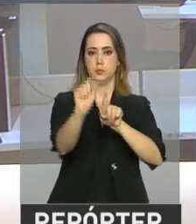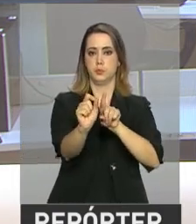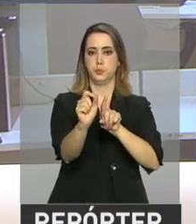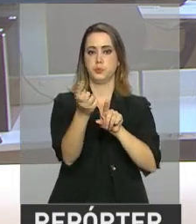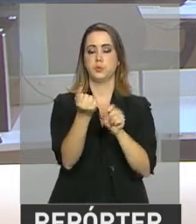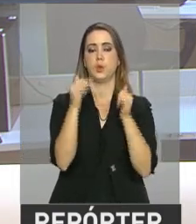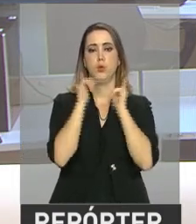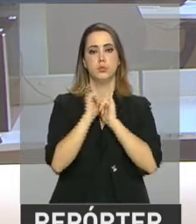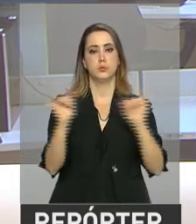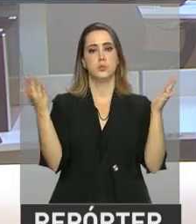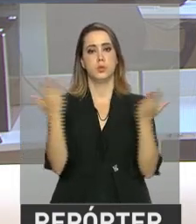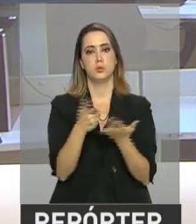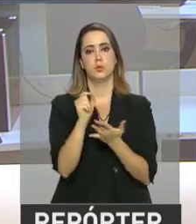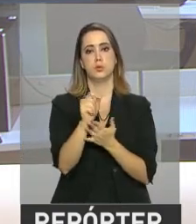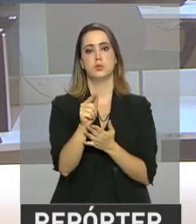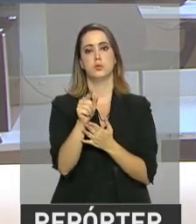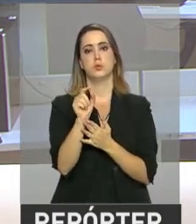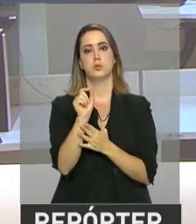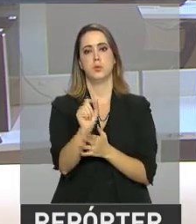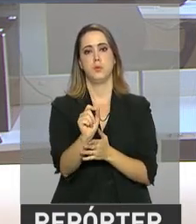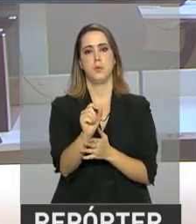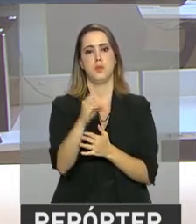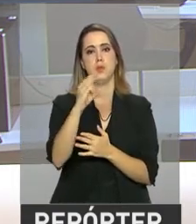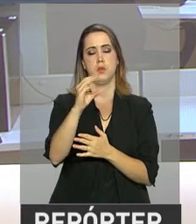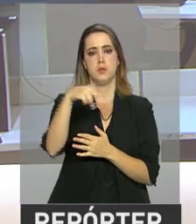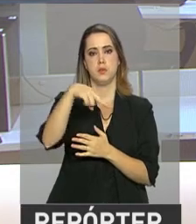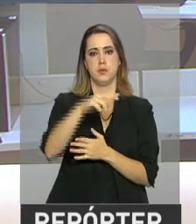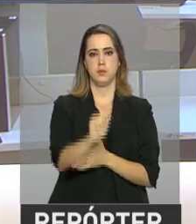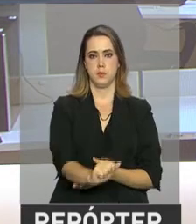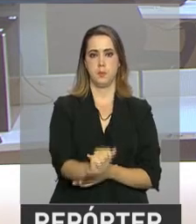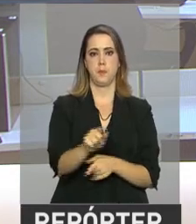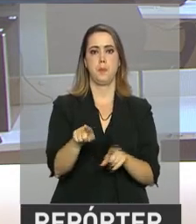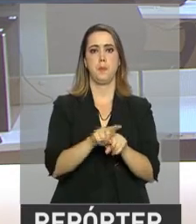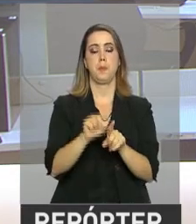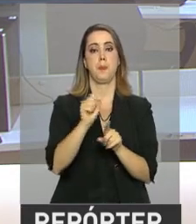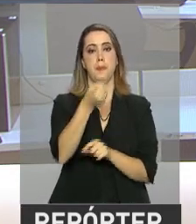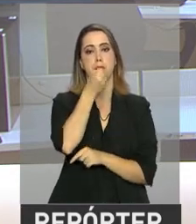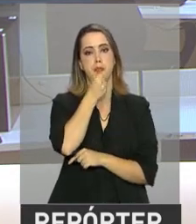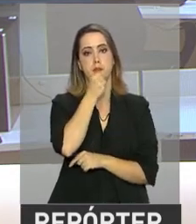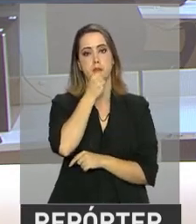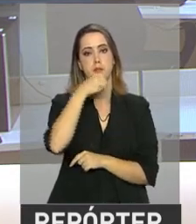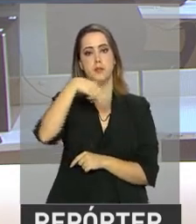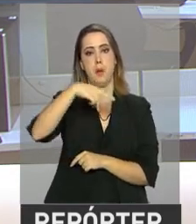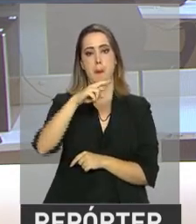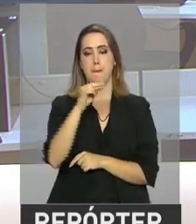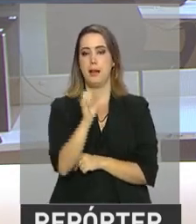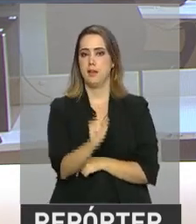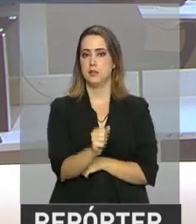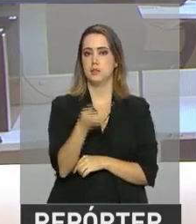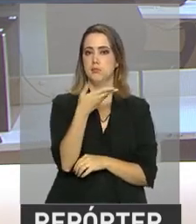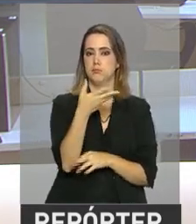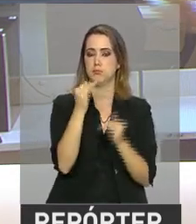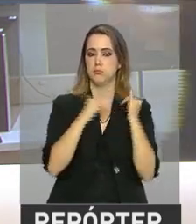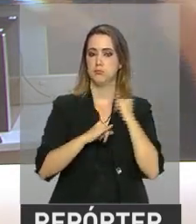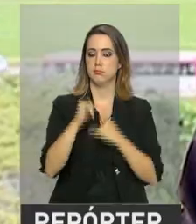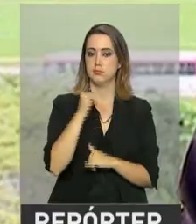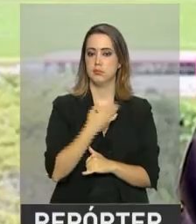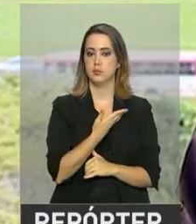pela Confederação da Agricultura e Pecuária do Brasil, a CNA. A repórter Mara Kenupi tem as